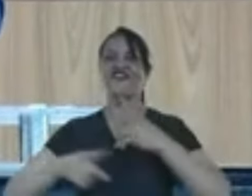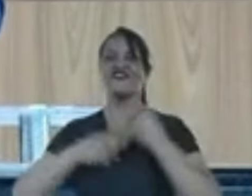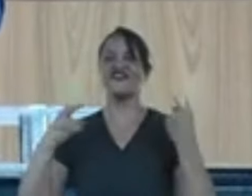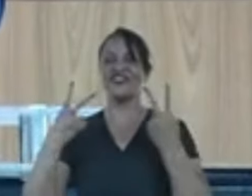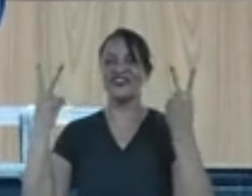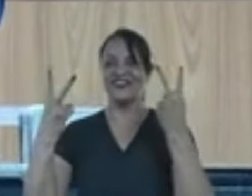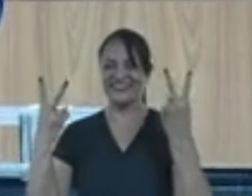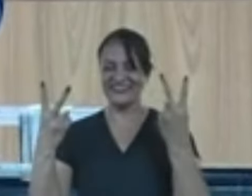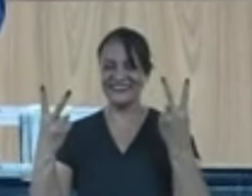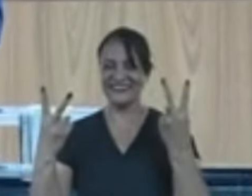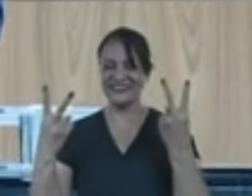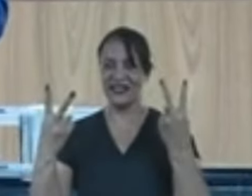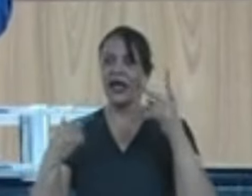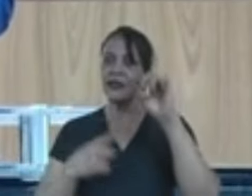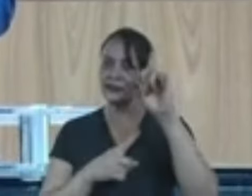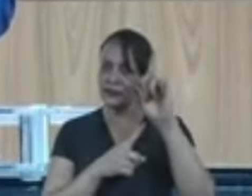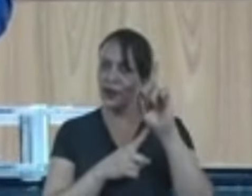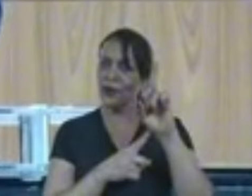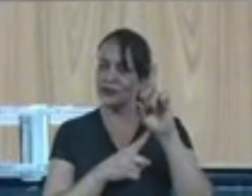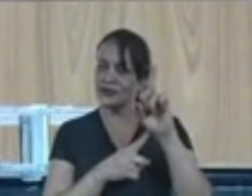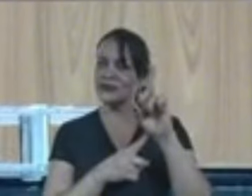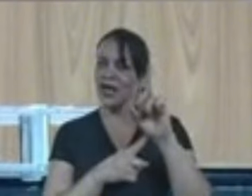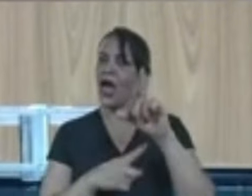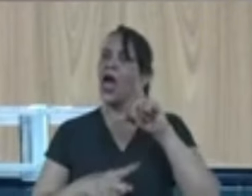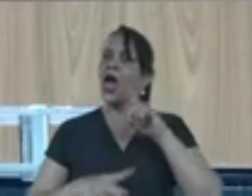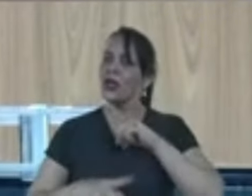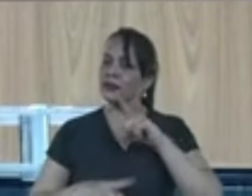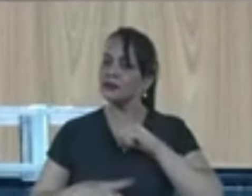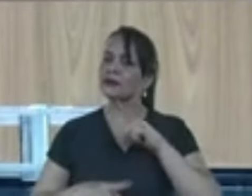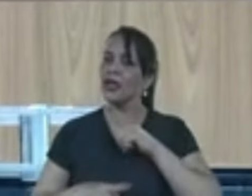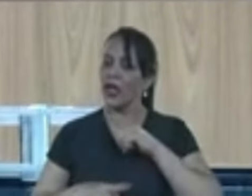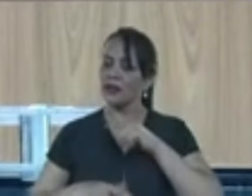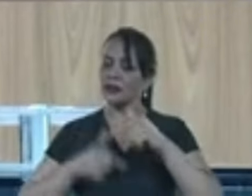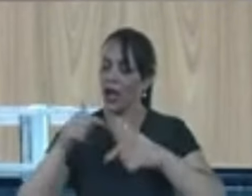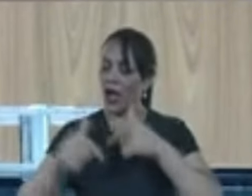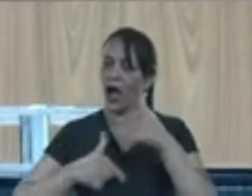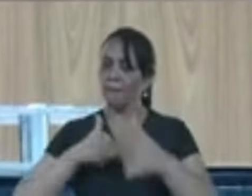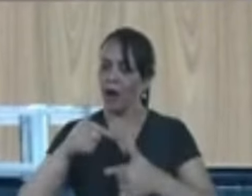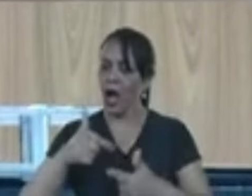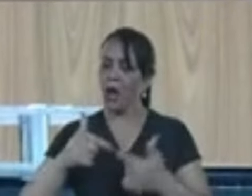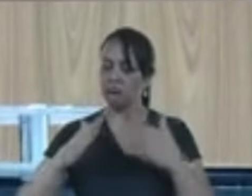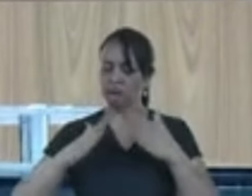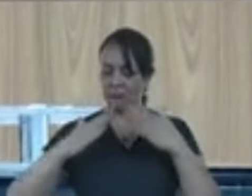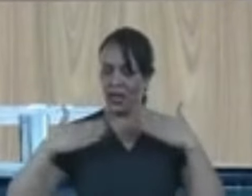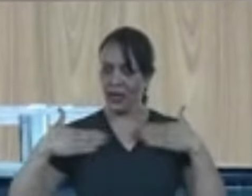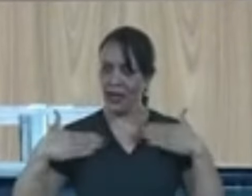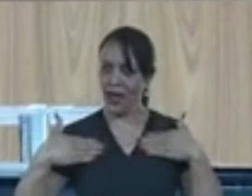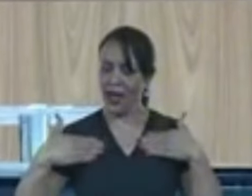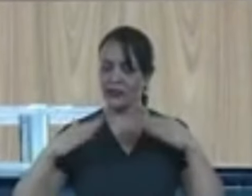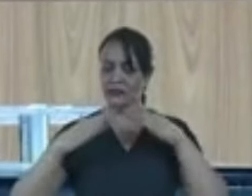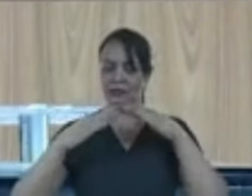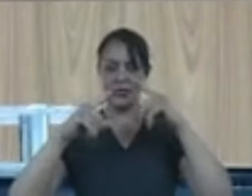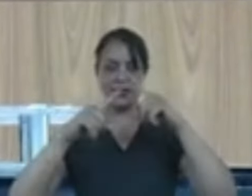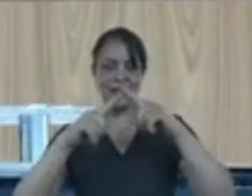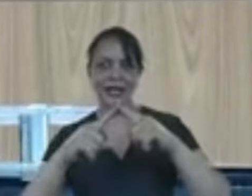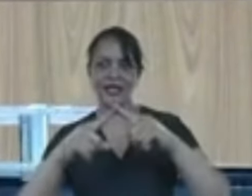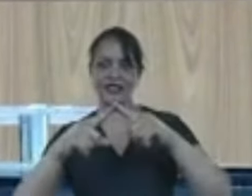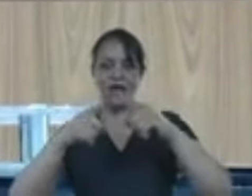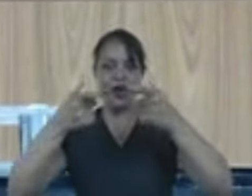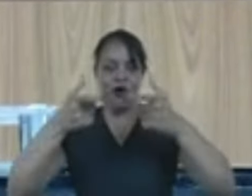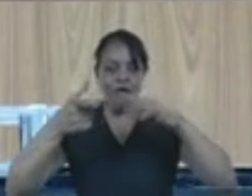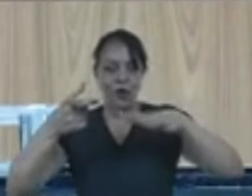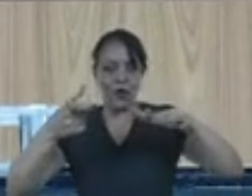obra para fazer na casa da gente, na família da gente, do trabalho da gente, na igreja que pastoreamos, no lugar onde